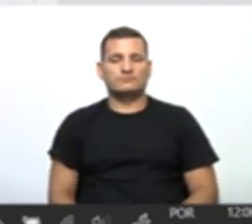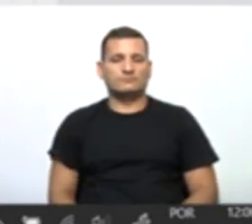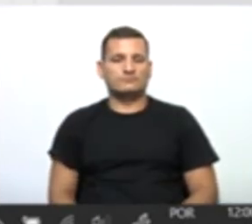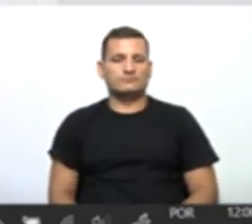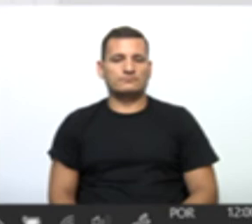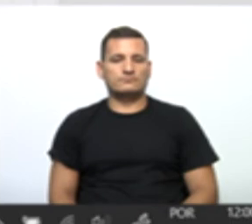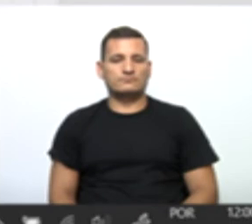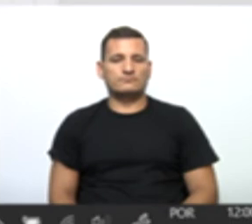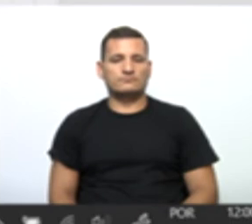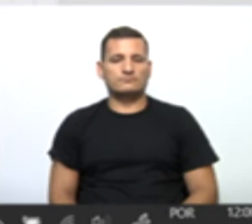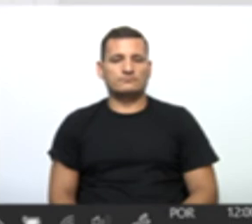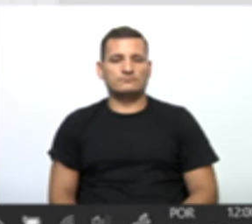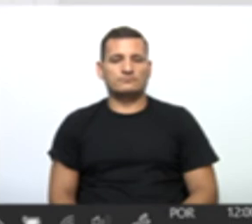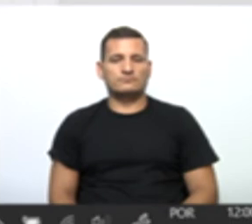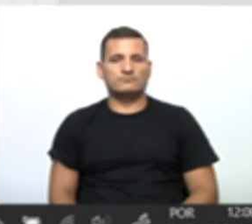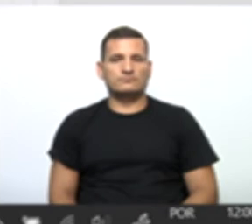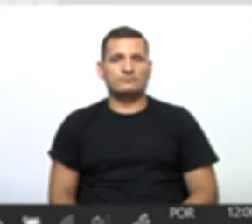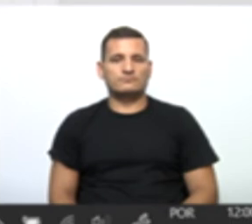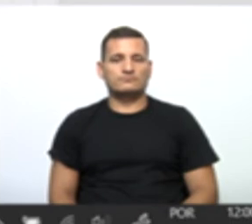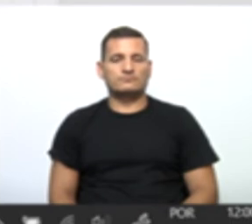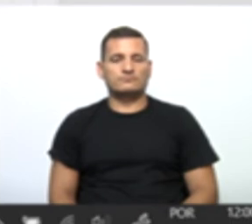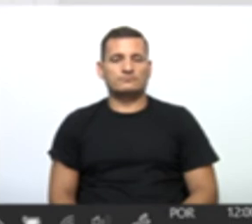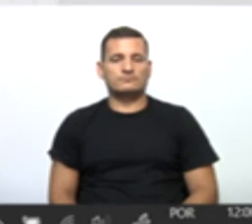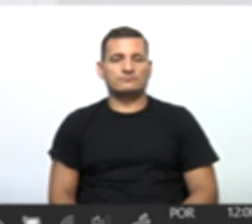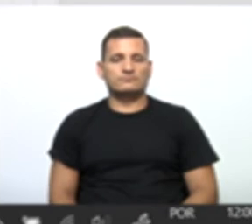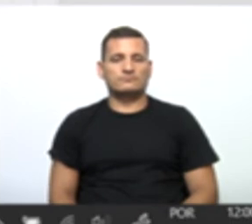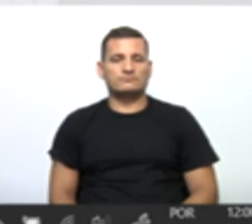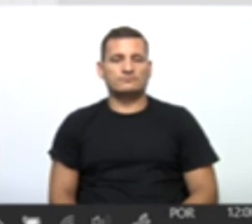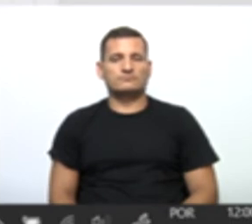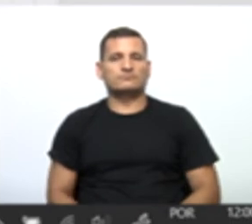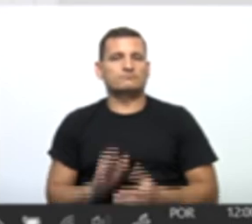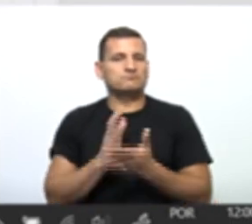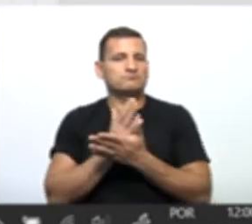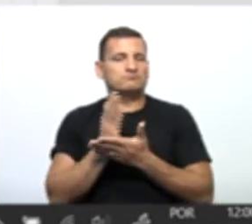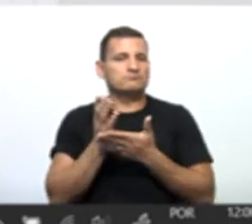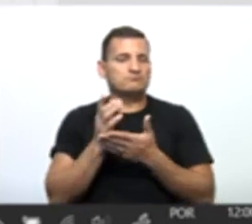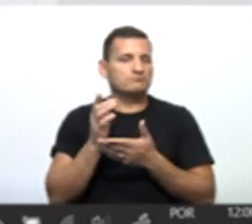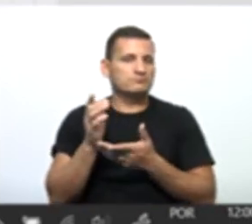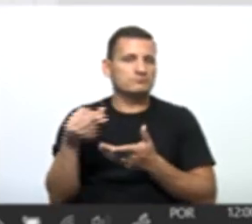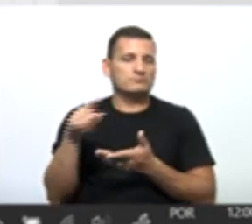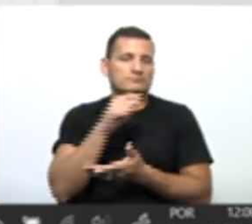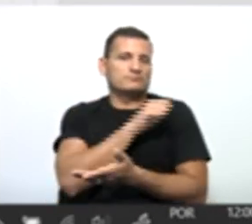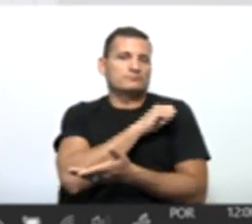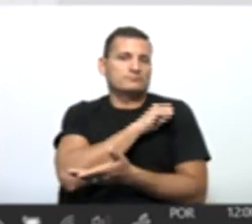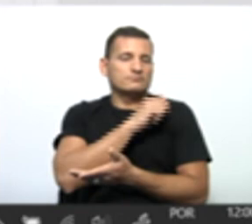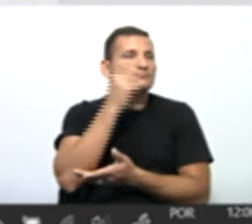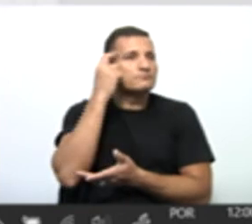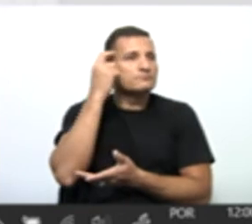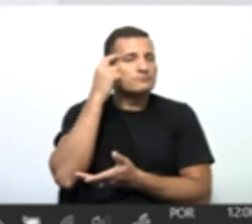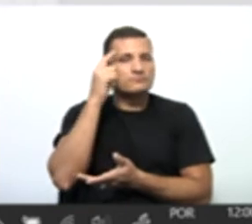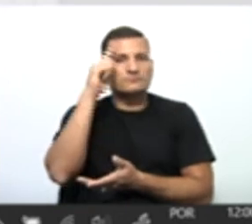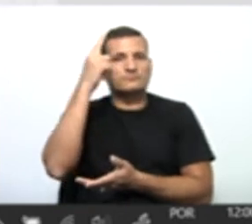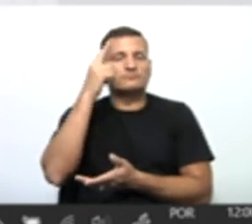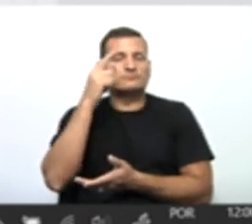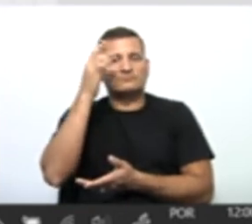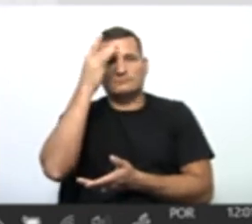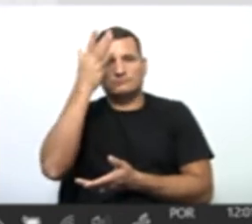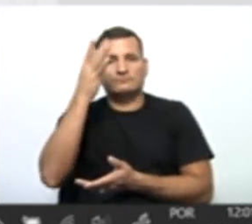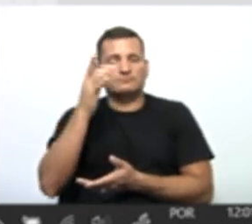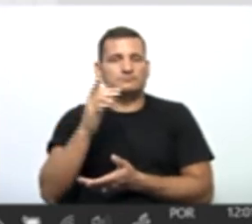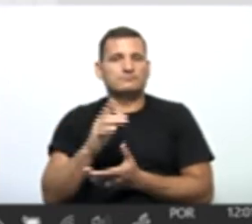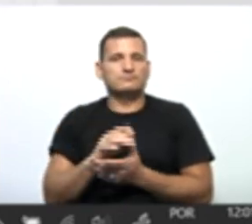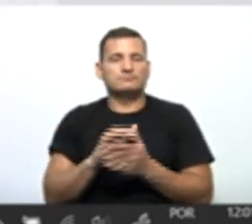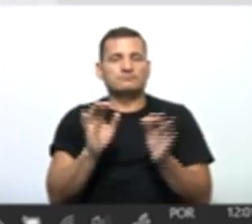ideia. Vai que alguns têm uma ideia. Poxa, já tem uma ideia na minha cabeça, então ficou bem mais fácil de